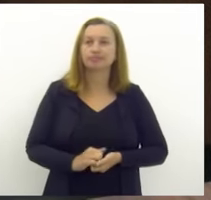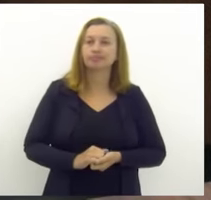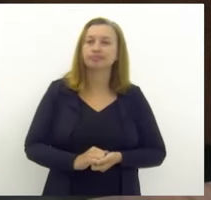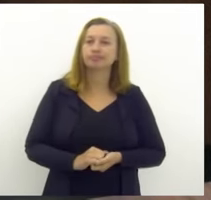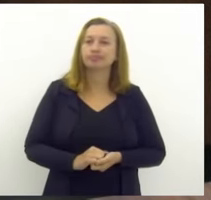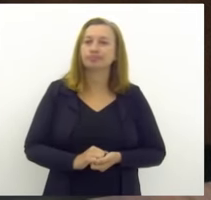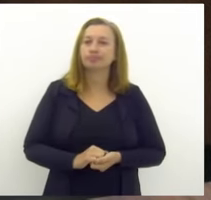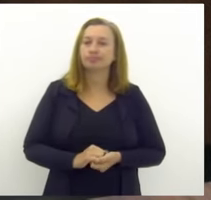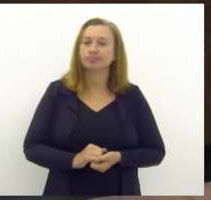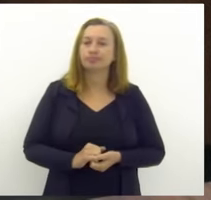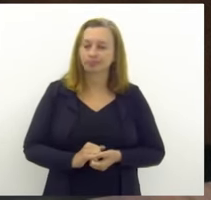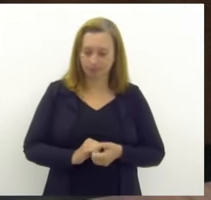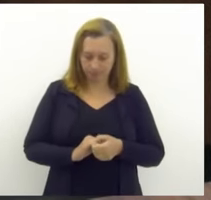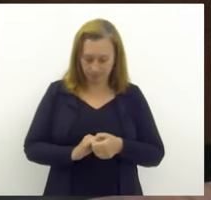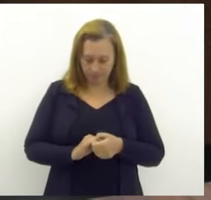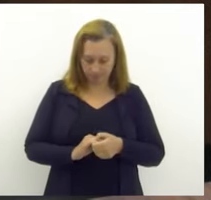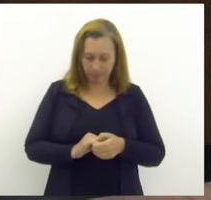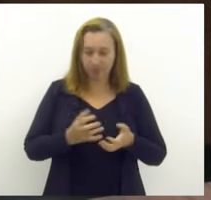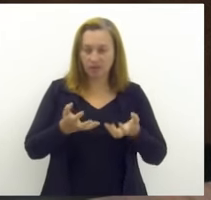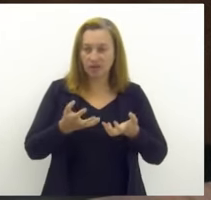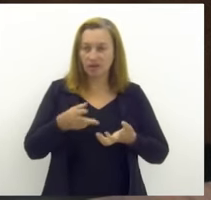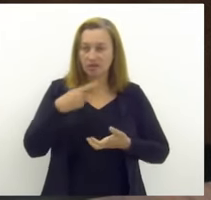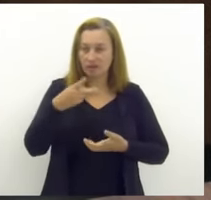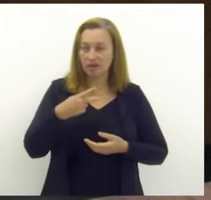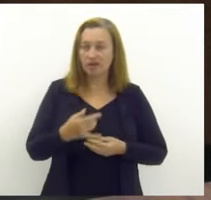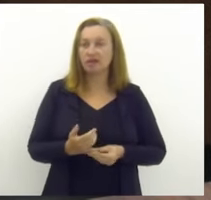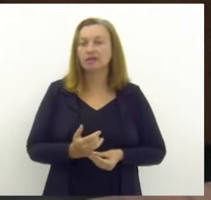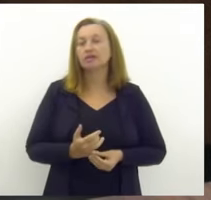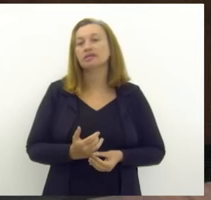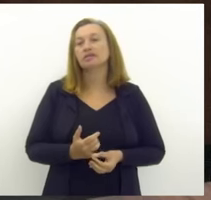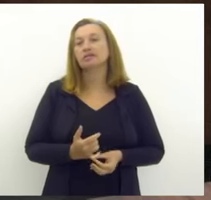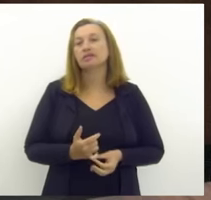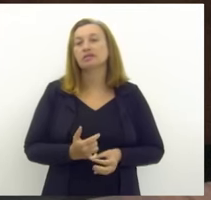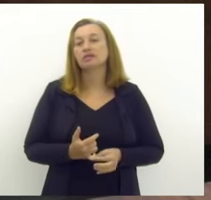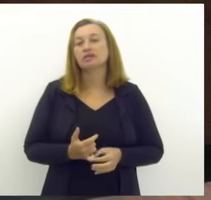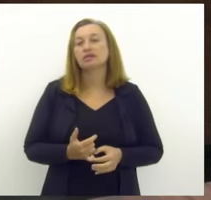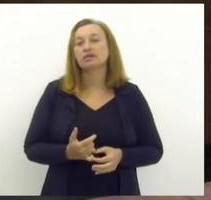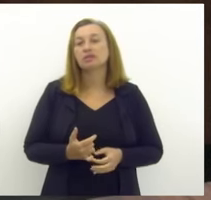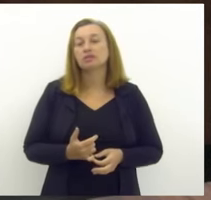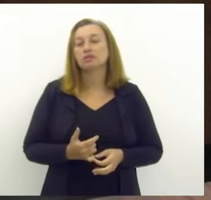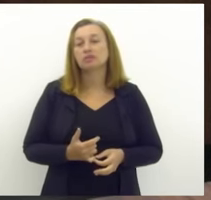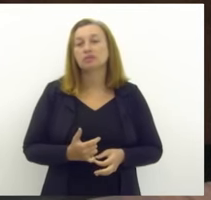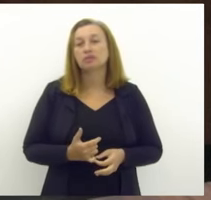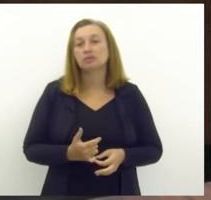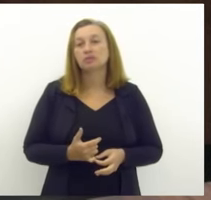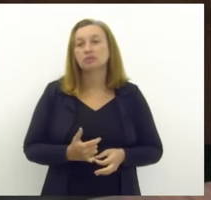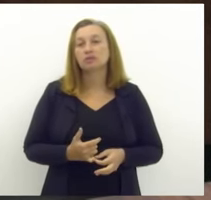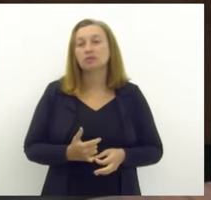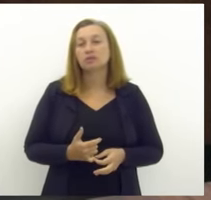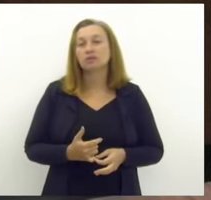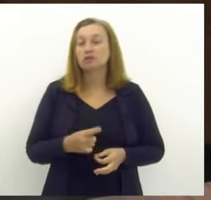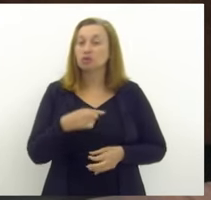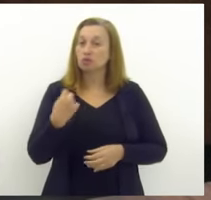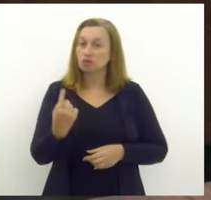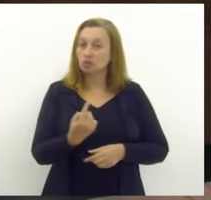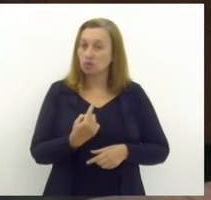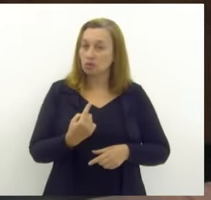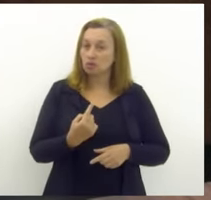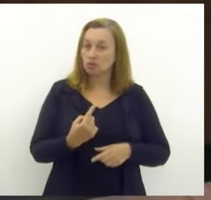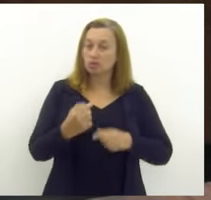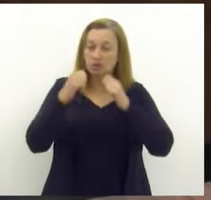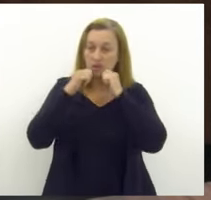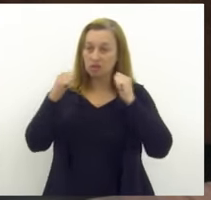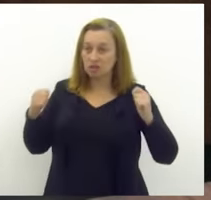amanhã quero ressaltar inclusive que as equipes da deputada Marina e do nosso mandato tem ido para